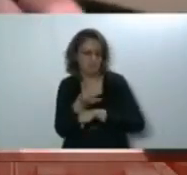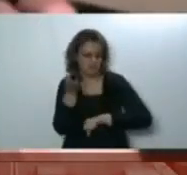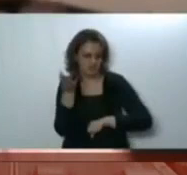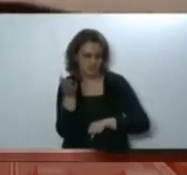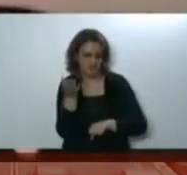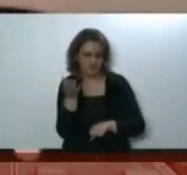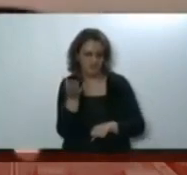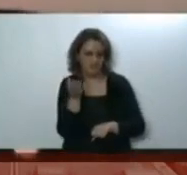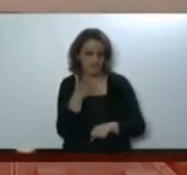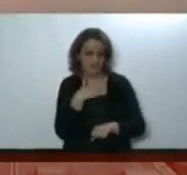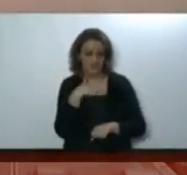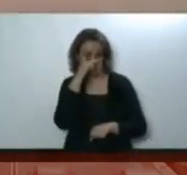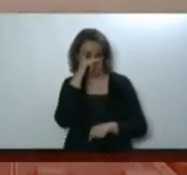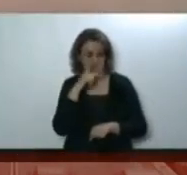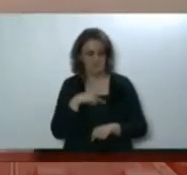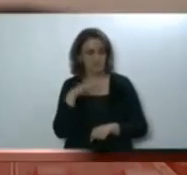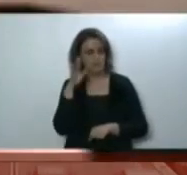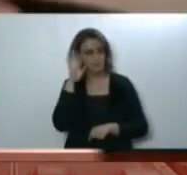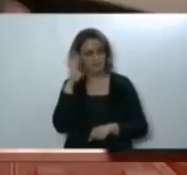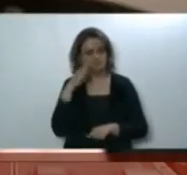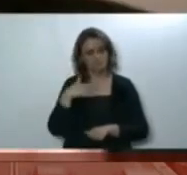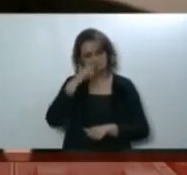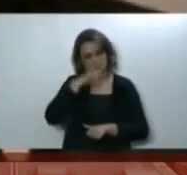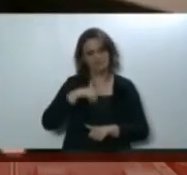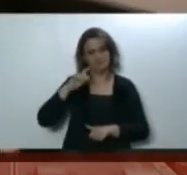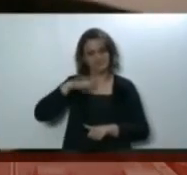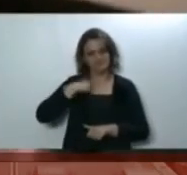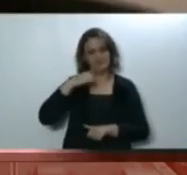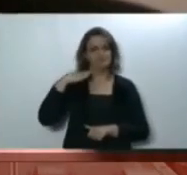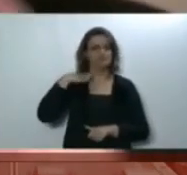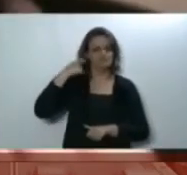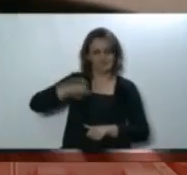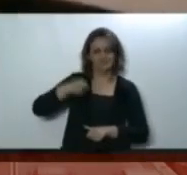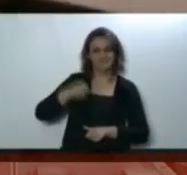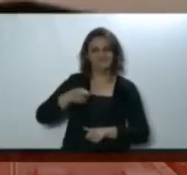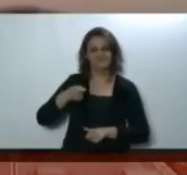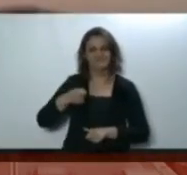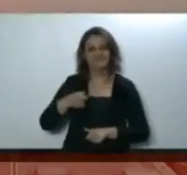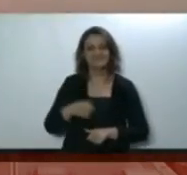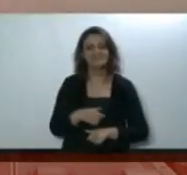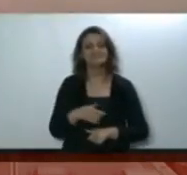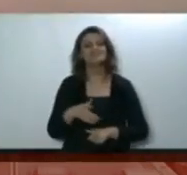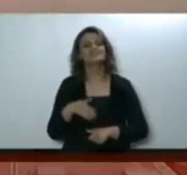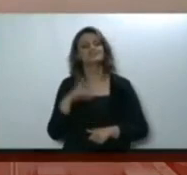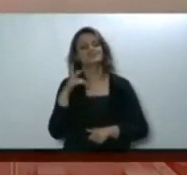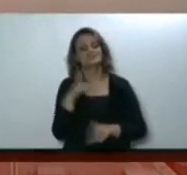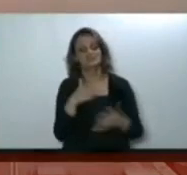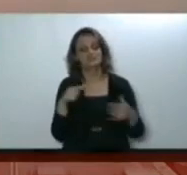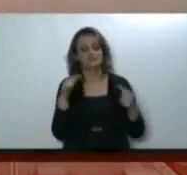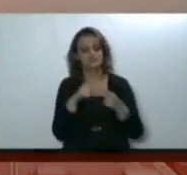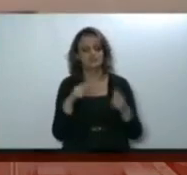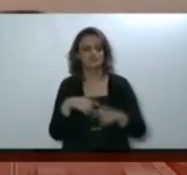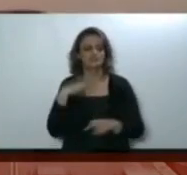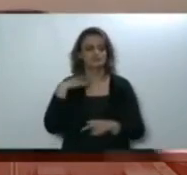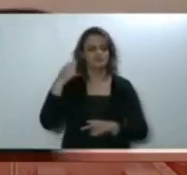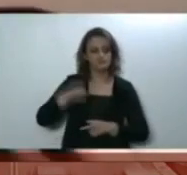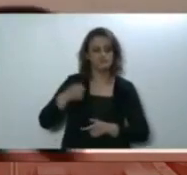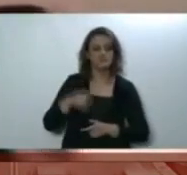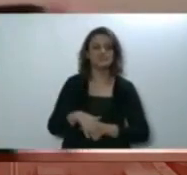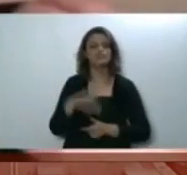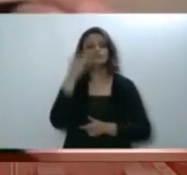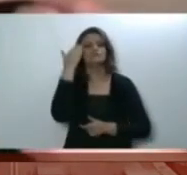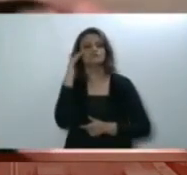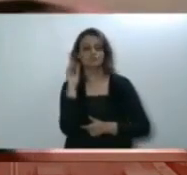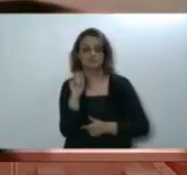existem mais de 200 mil presos nas cadeias brasileiras, presos para averiguação, que não têm culpa nenhuma,